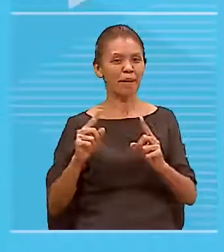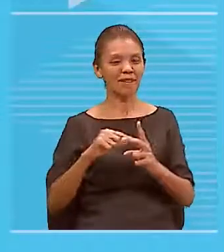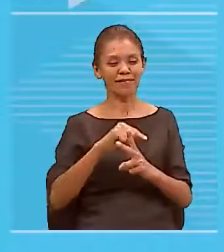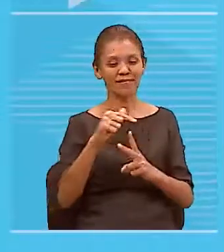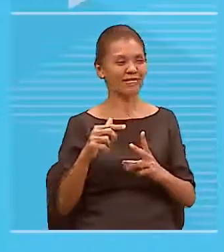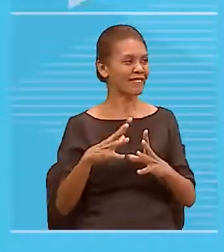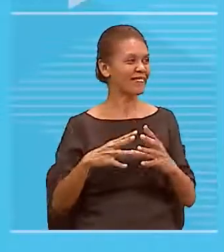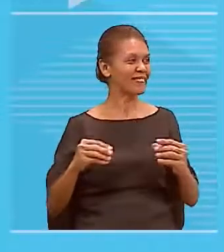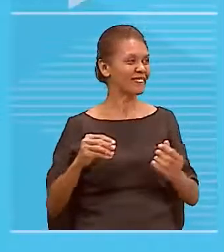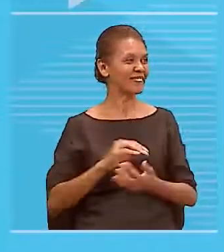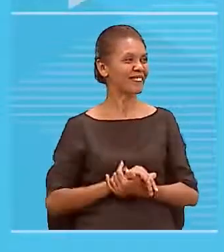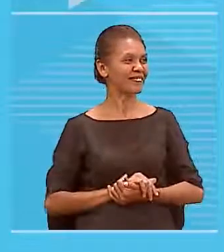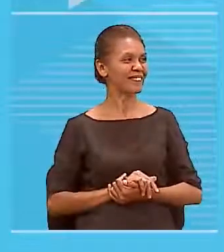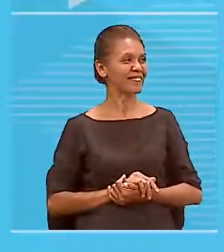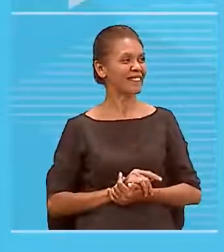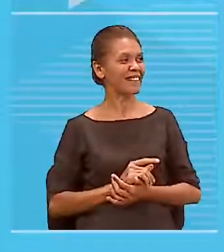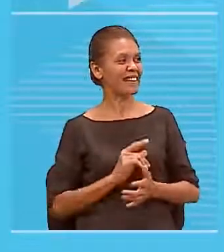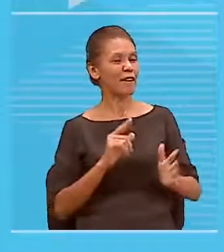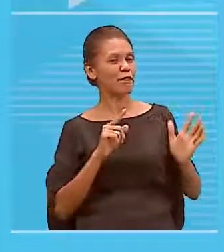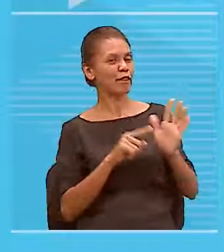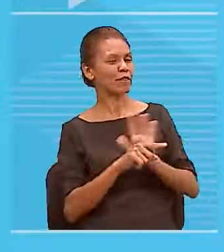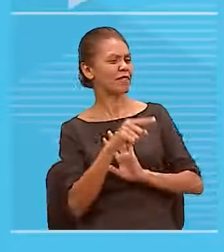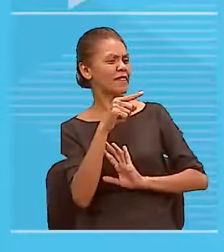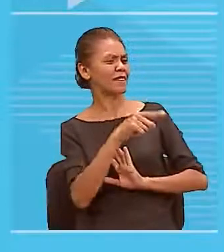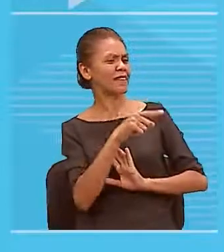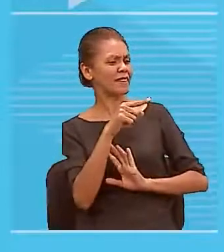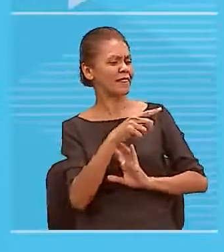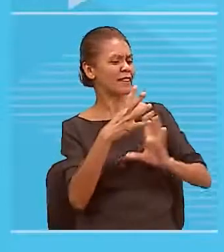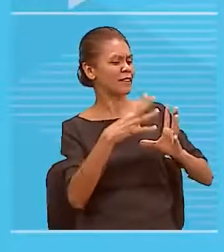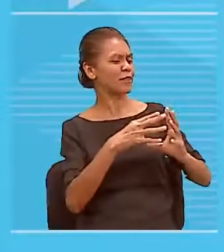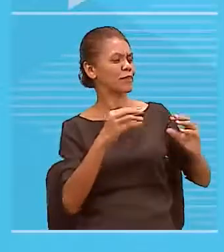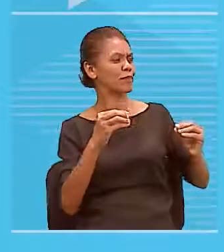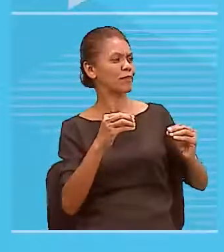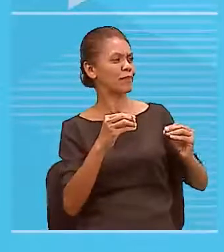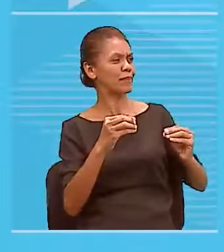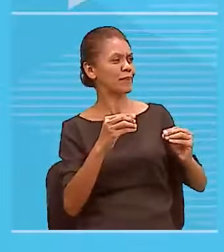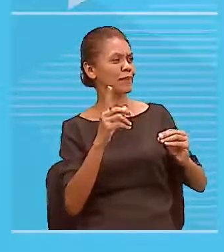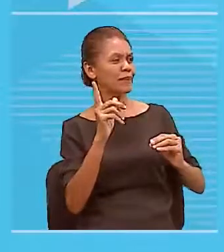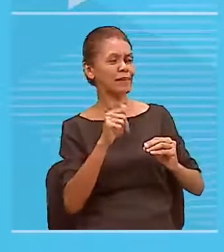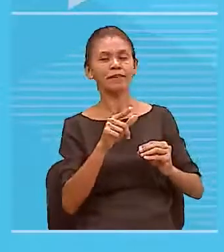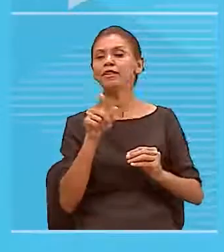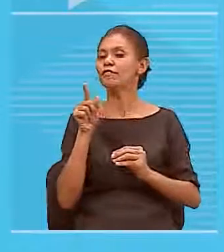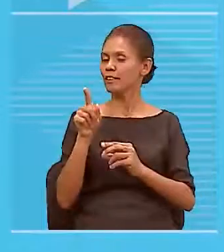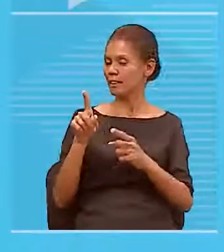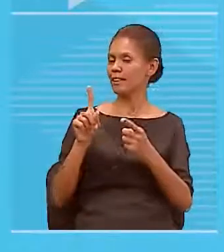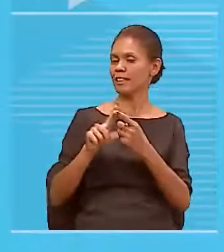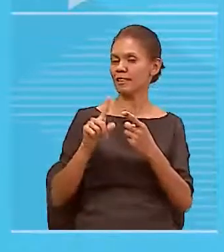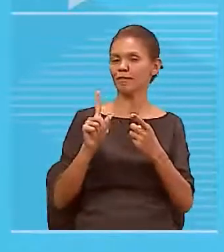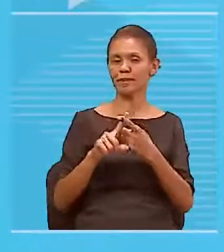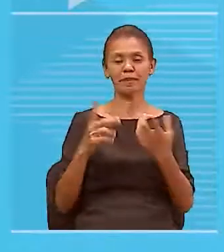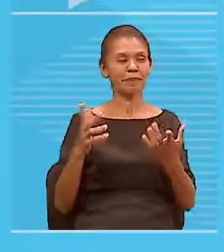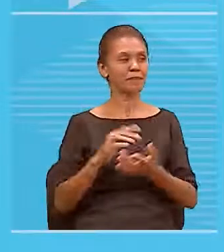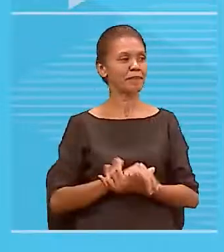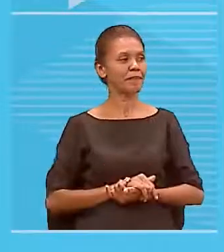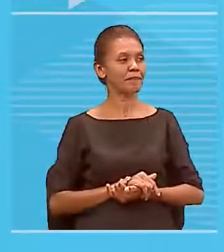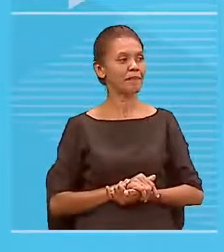Fernando você sumiu nunca mais te vi hein Pois é e você também né